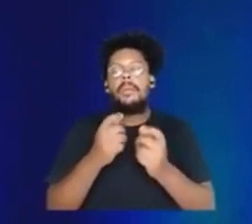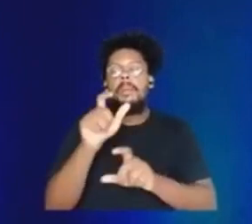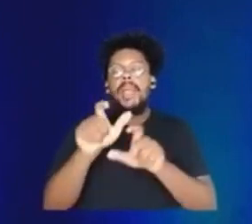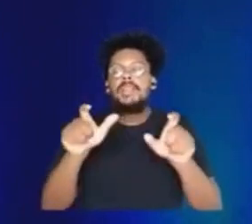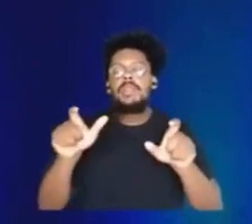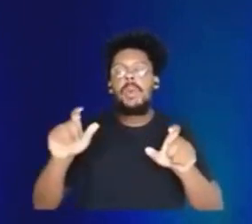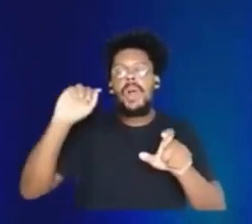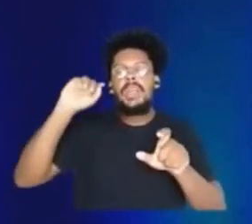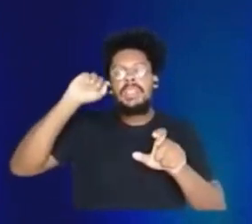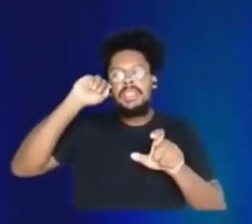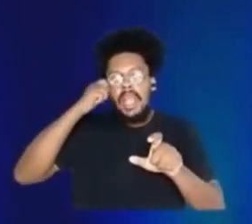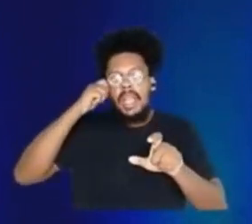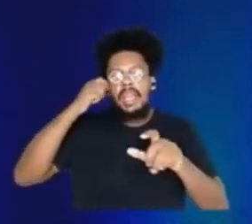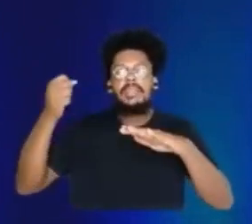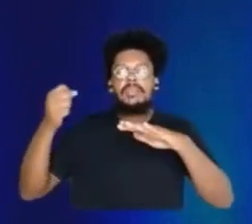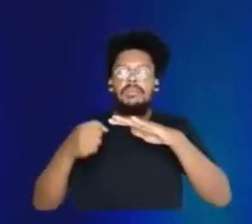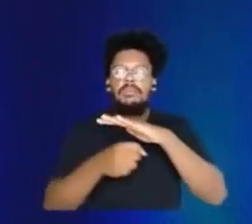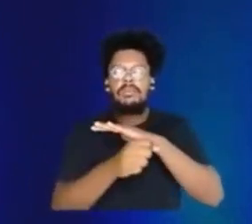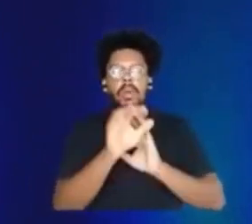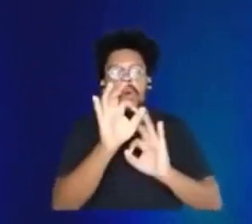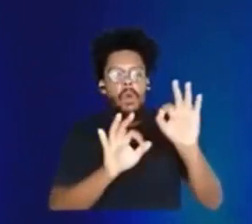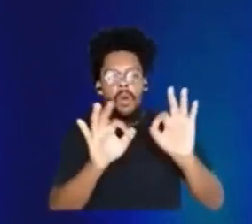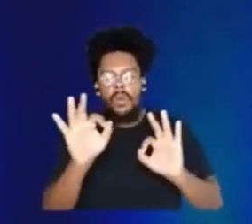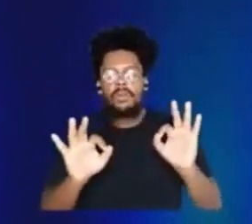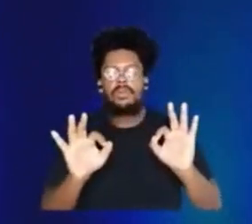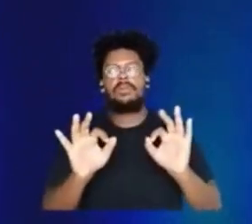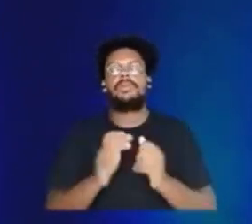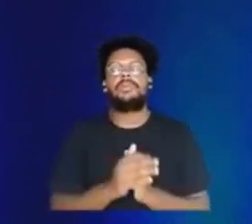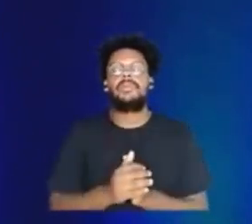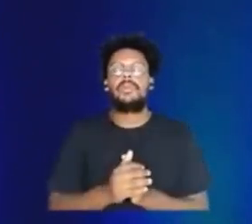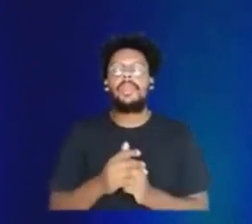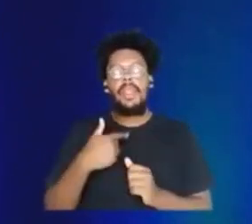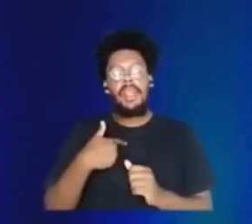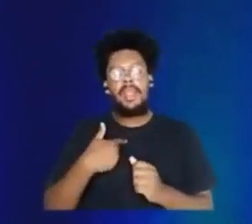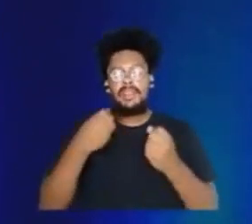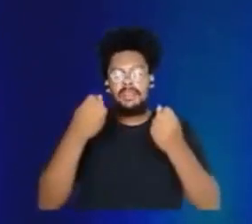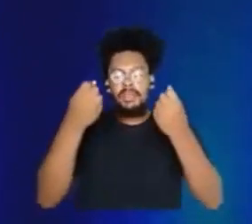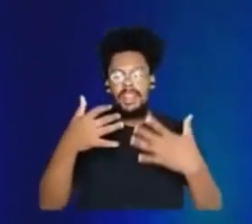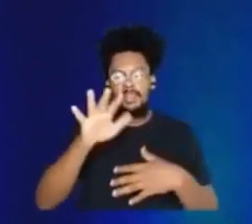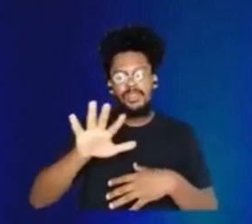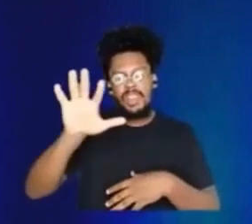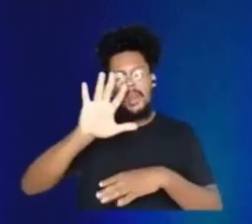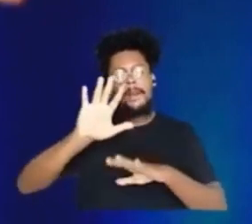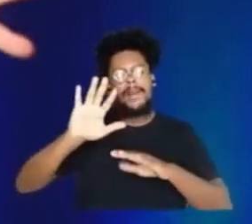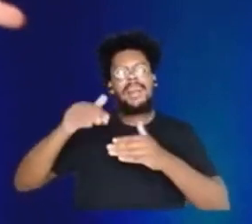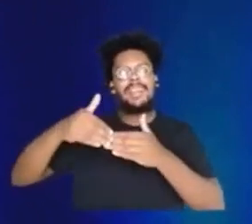dando só um panorama mais geral, mas eu acho que a gente tem condição depois de aprofundar alguns desses temas e